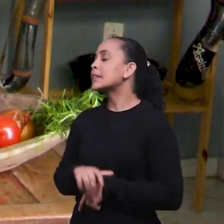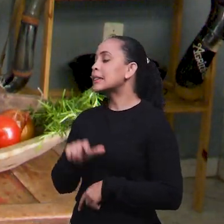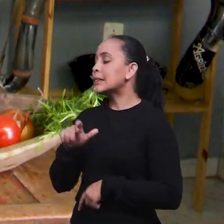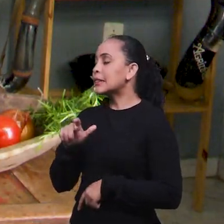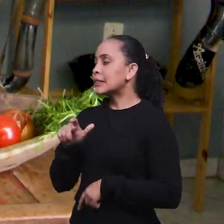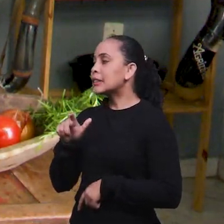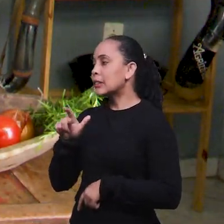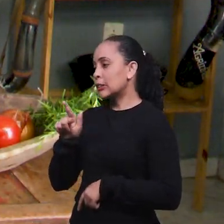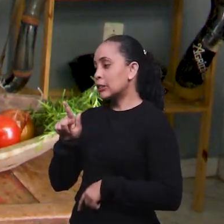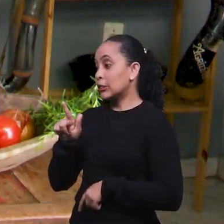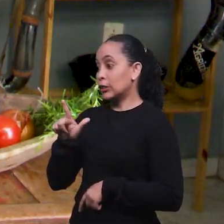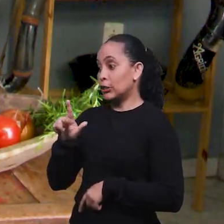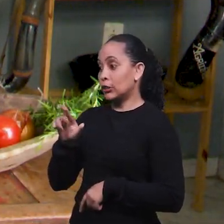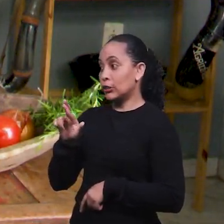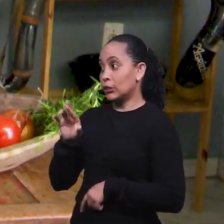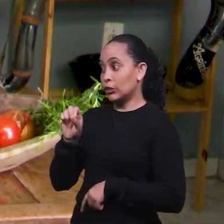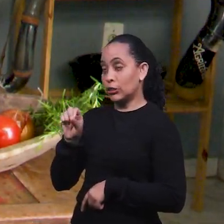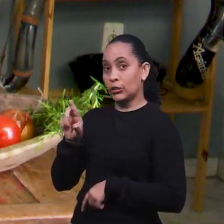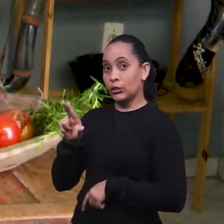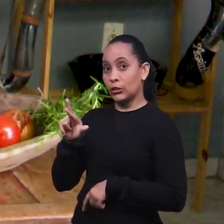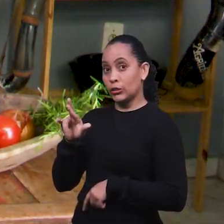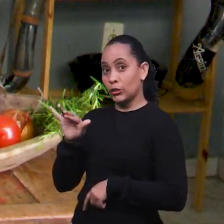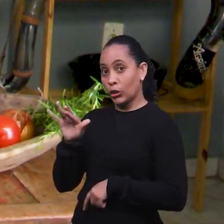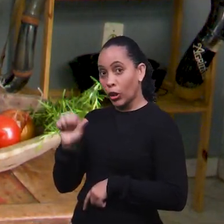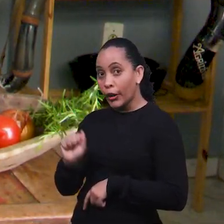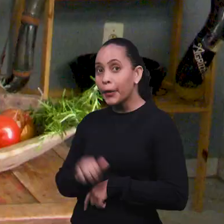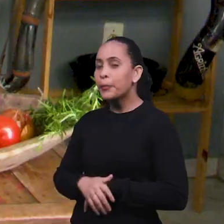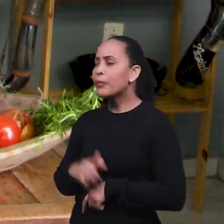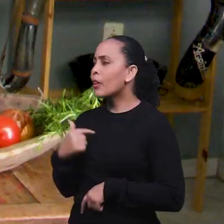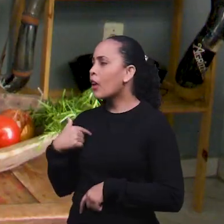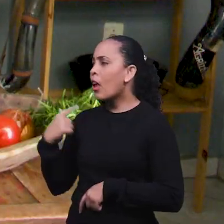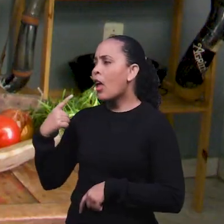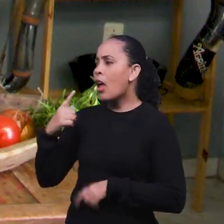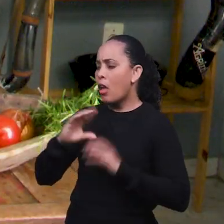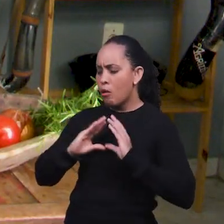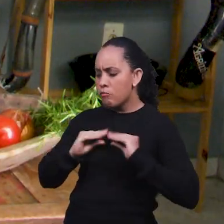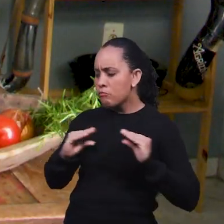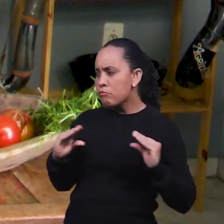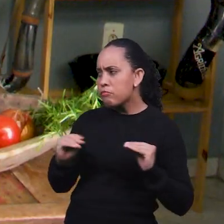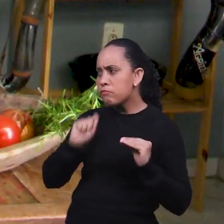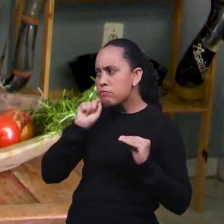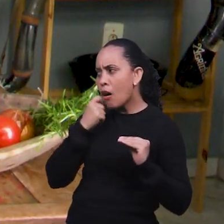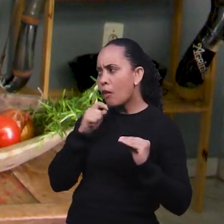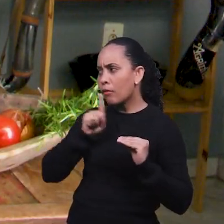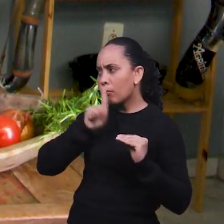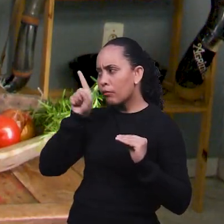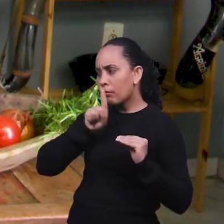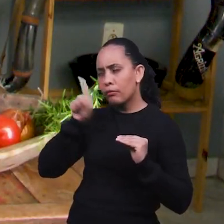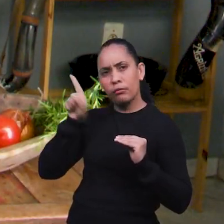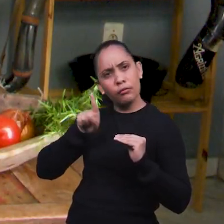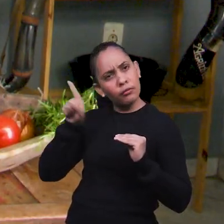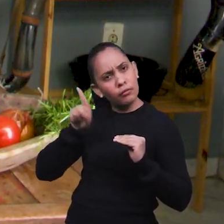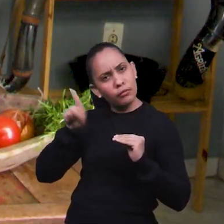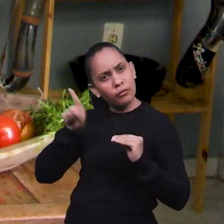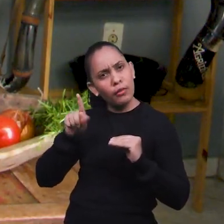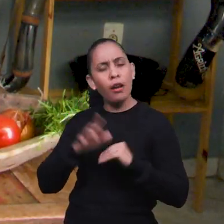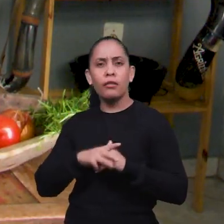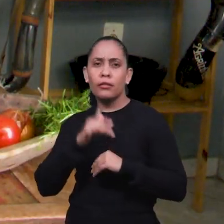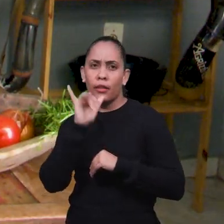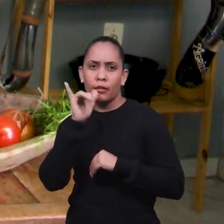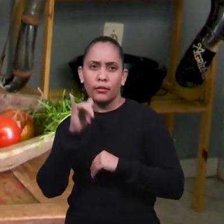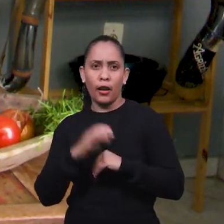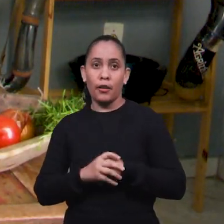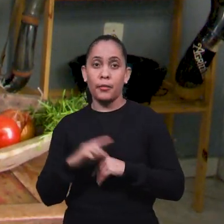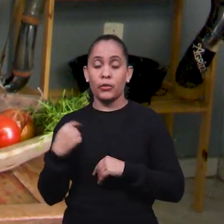Irmã Glória, essa focaccia é um pão lá da Itália, como a gente falou. E antigamente eles não faziam com